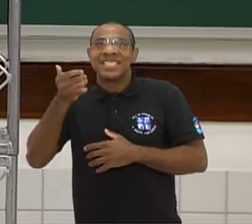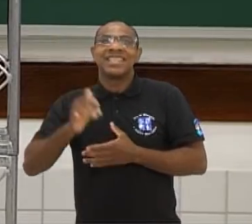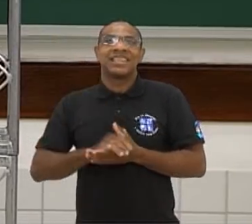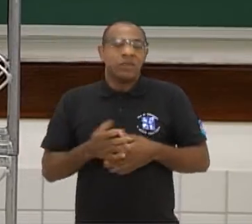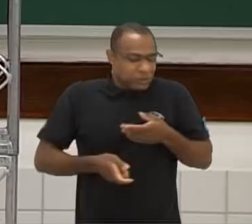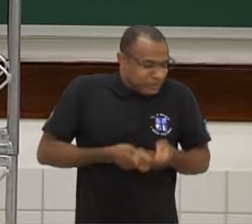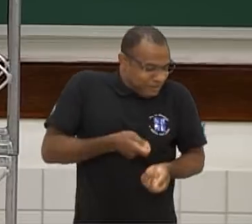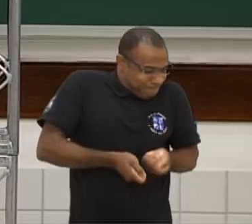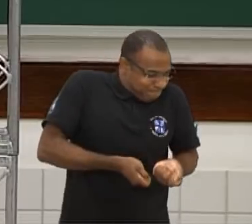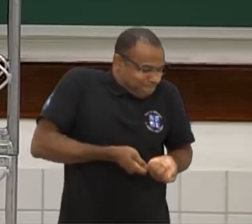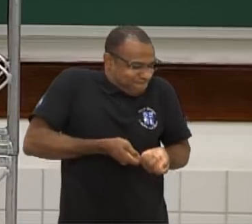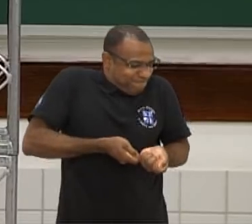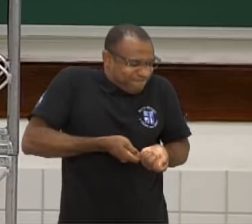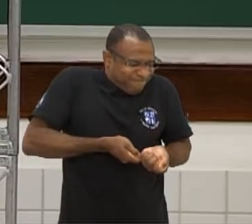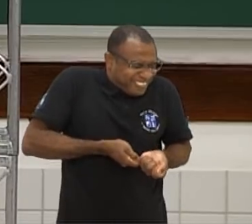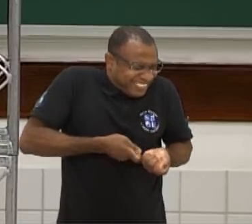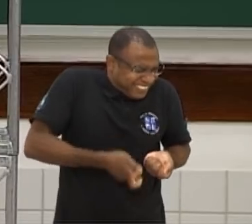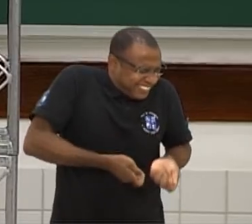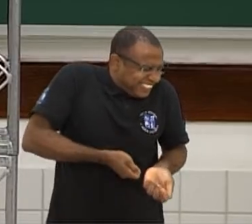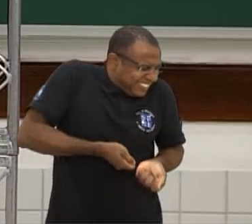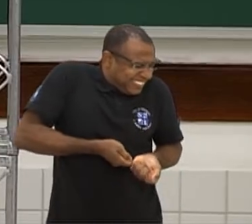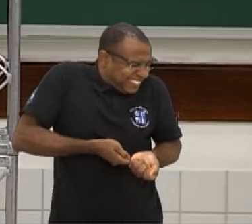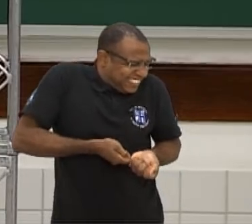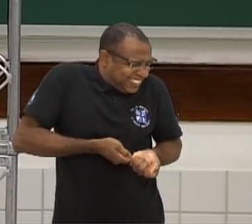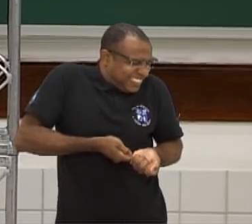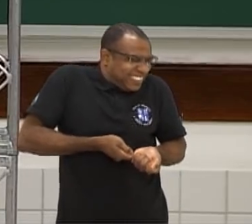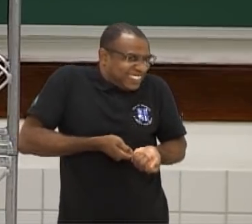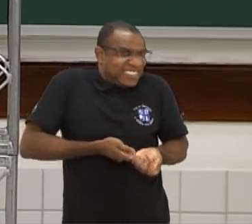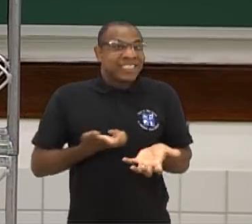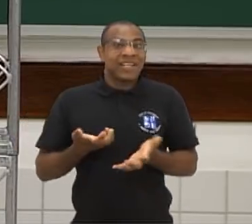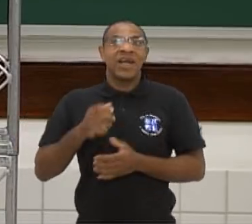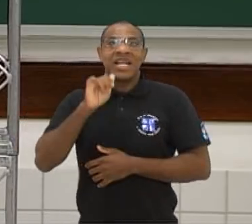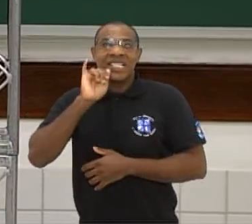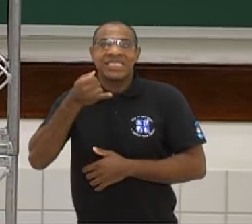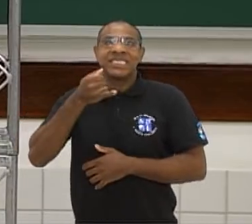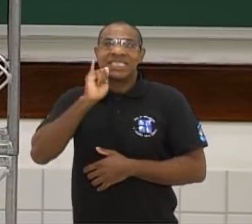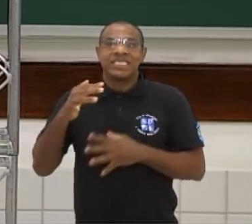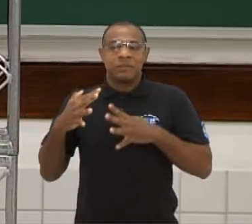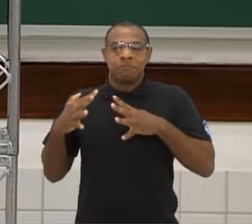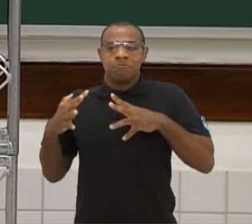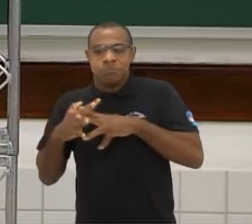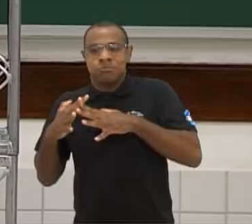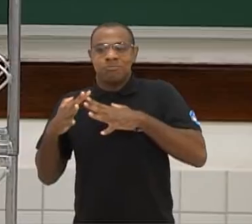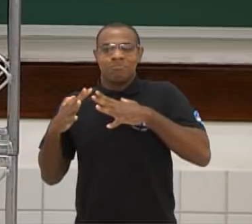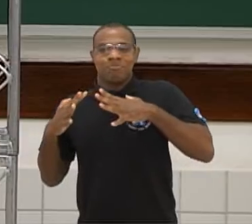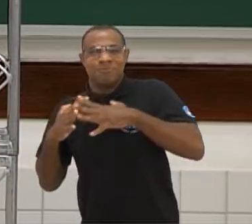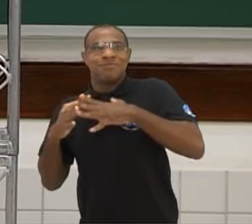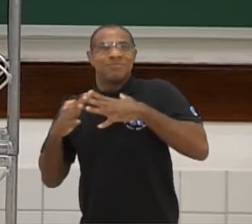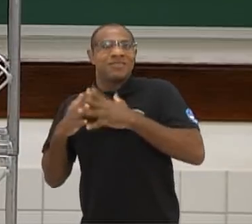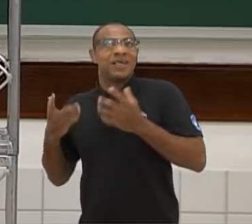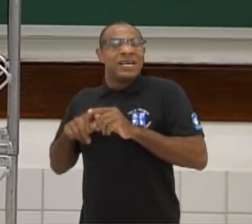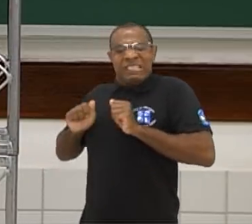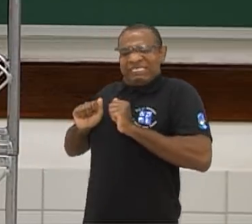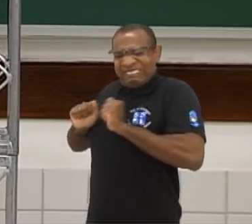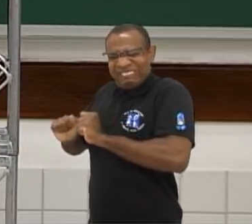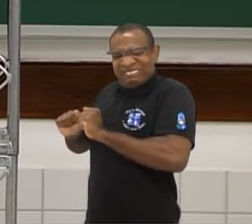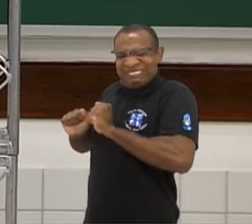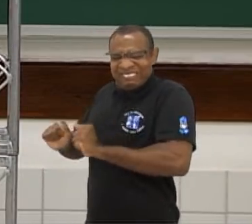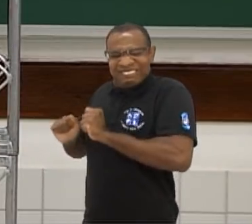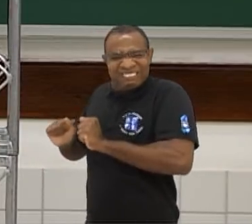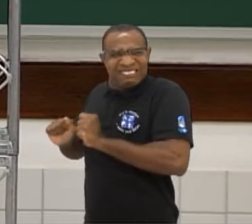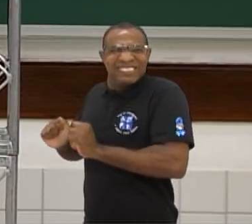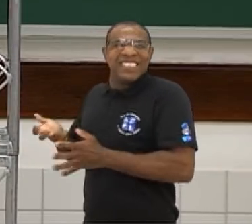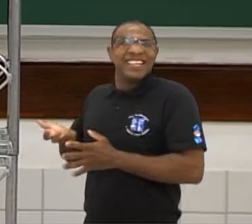circuito elétrico da nossa casa, por exemplo. Né? Se a gente tem uma resistência muito grande, a corrente elétrica vai ser